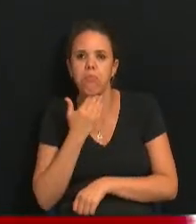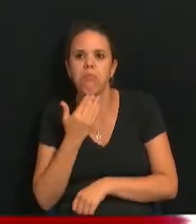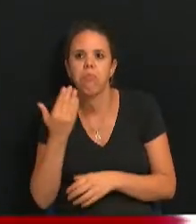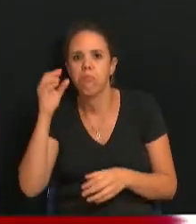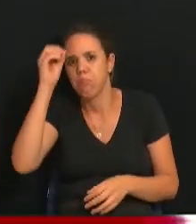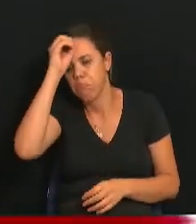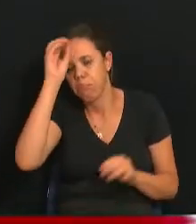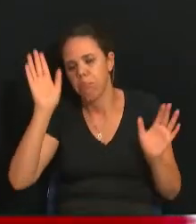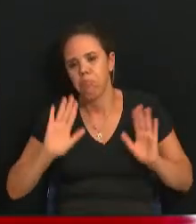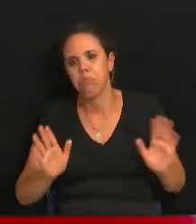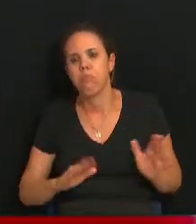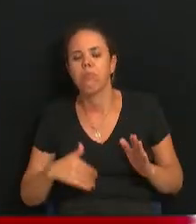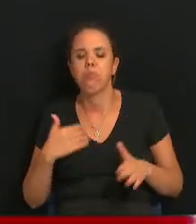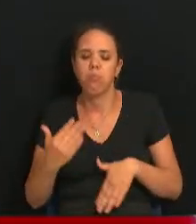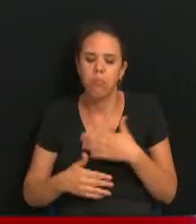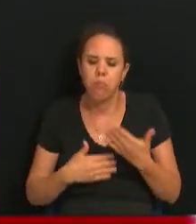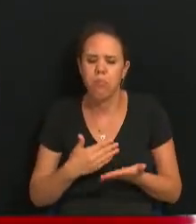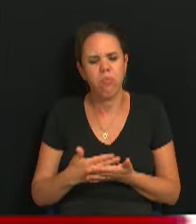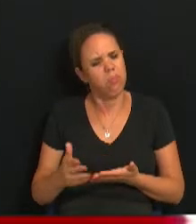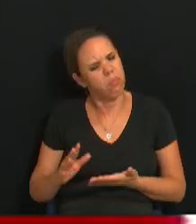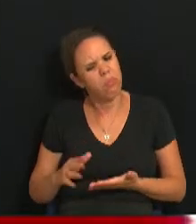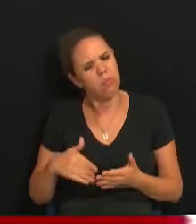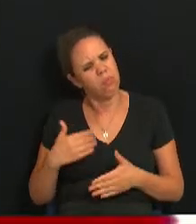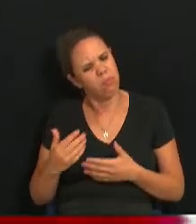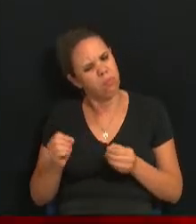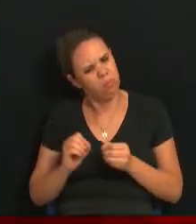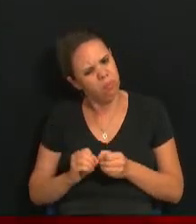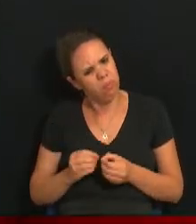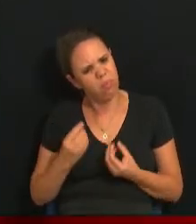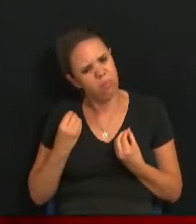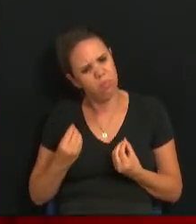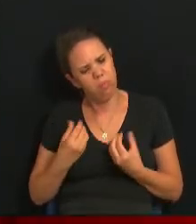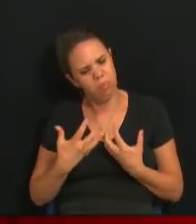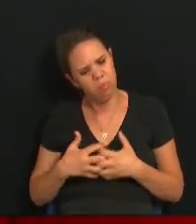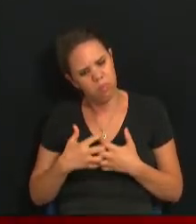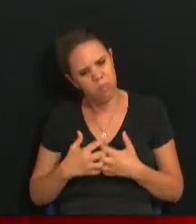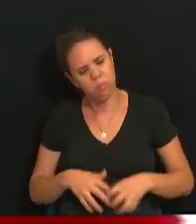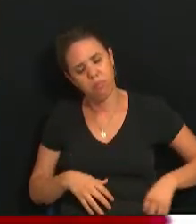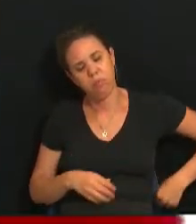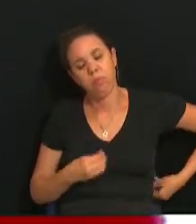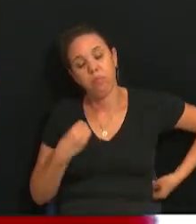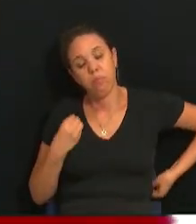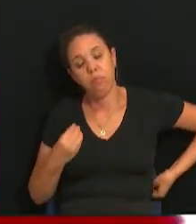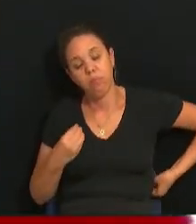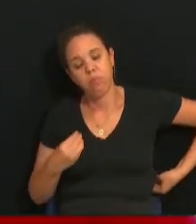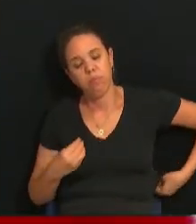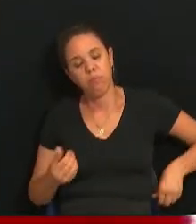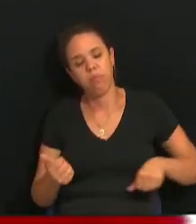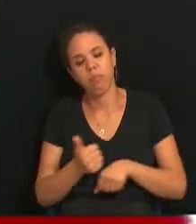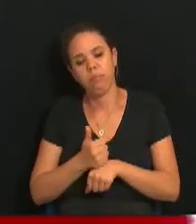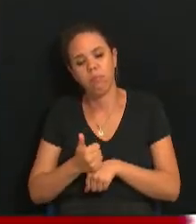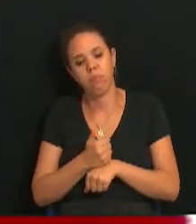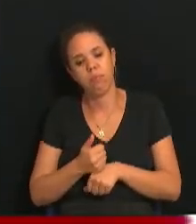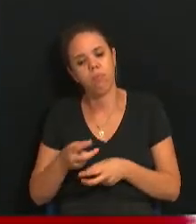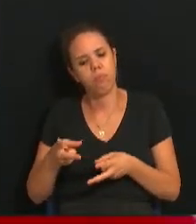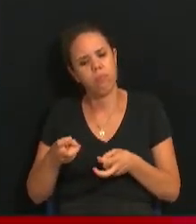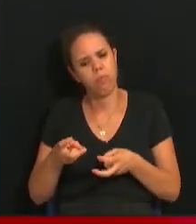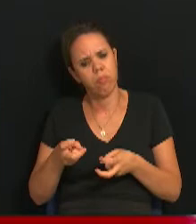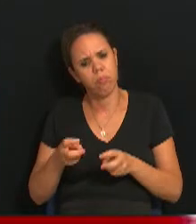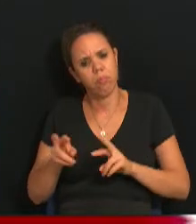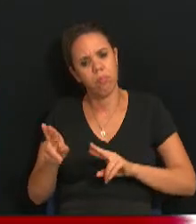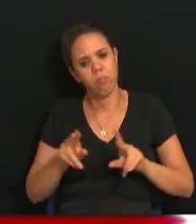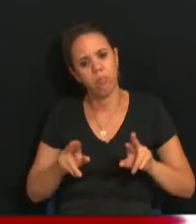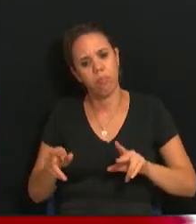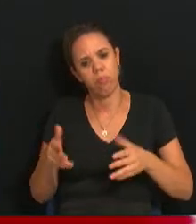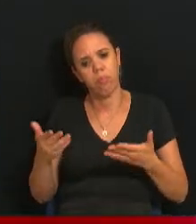E aos poucos nós começamos a entender e fomos vendo como funciona o cargo e observamos as diversas